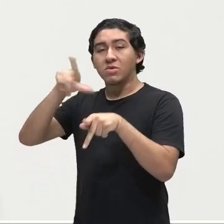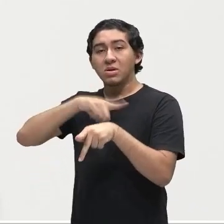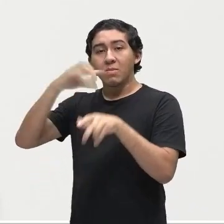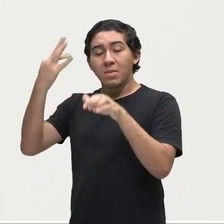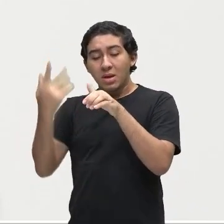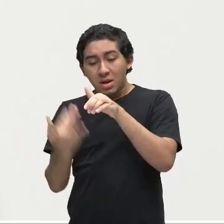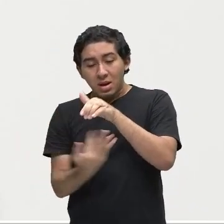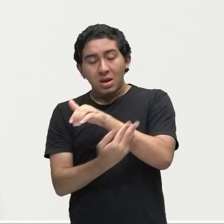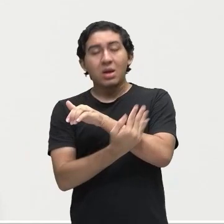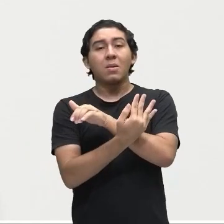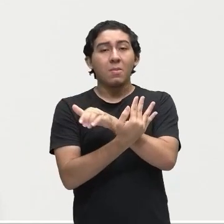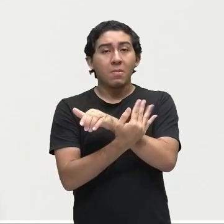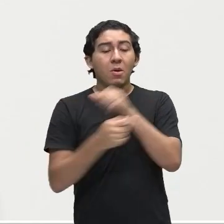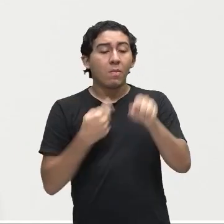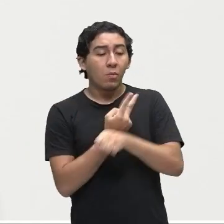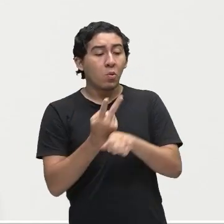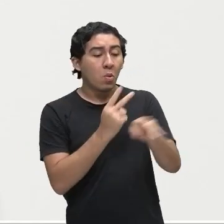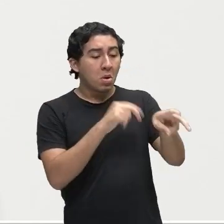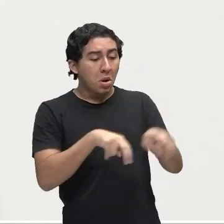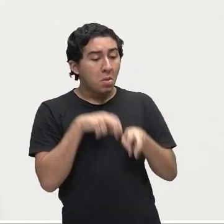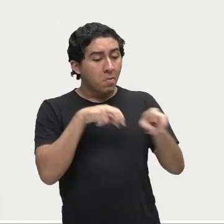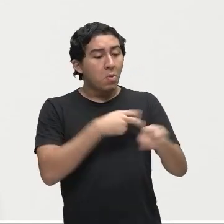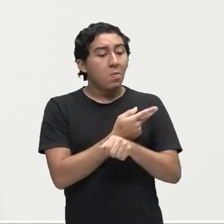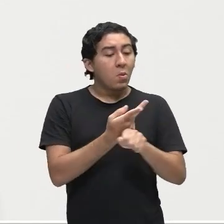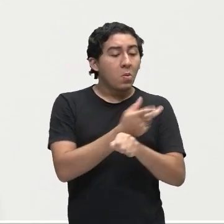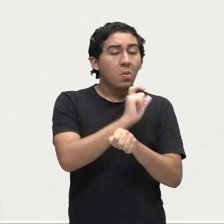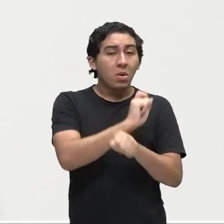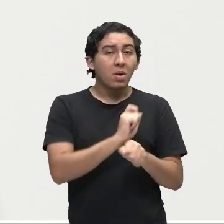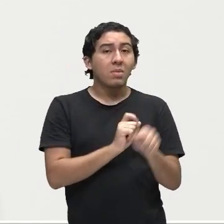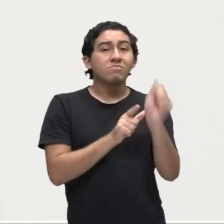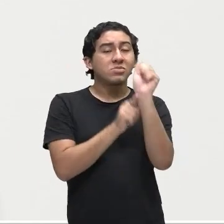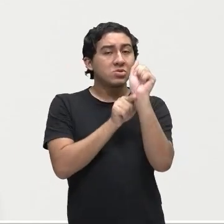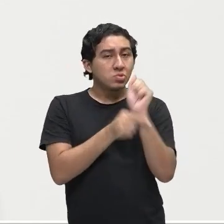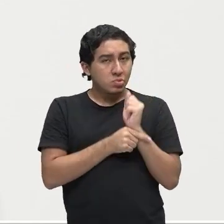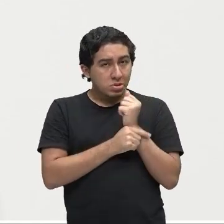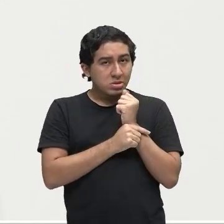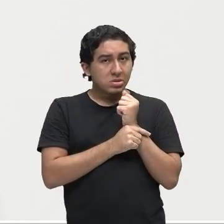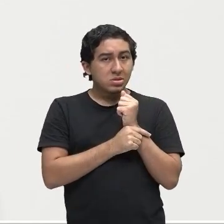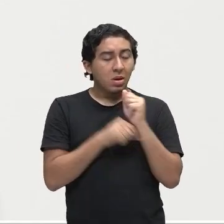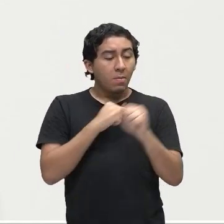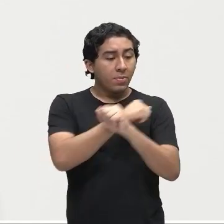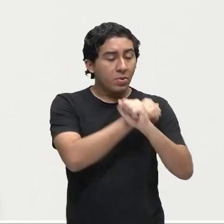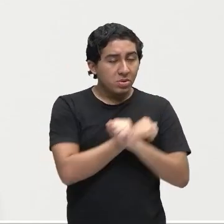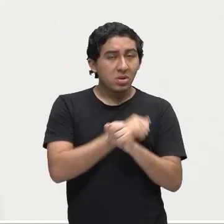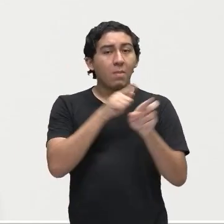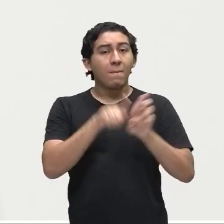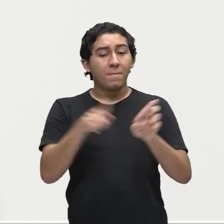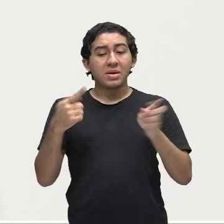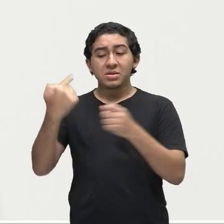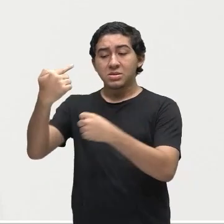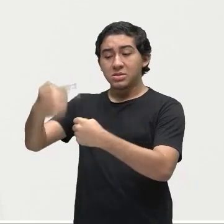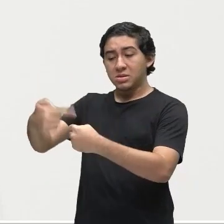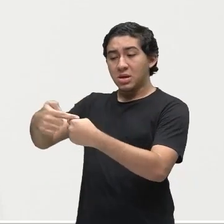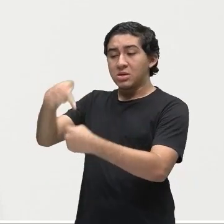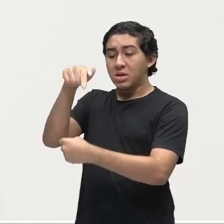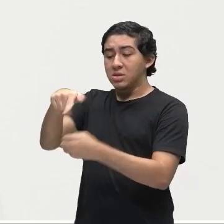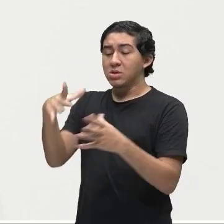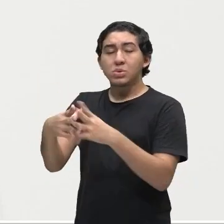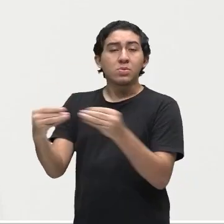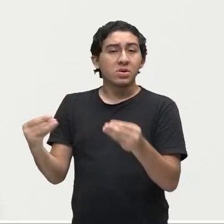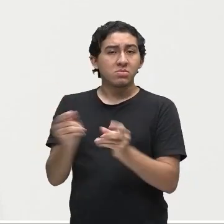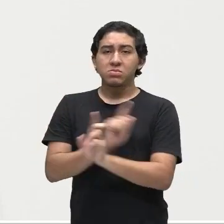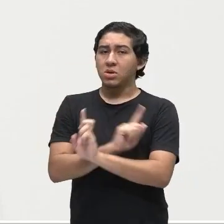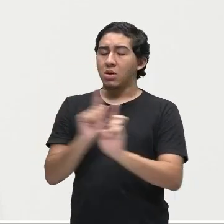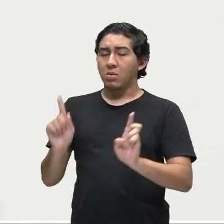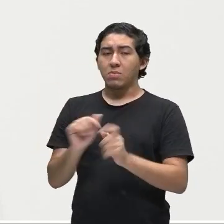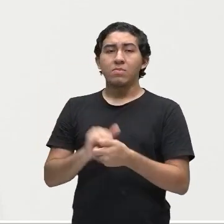o campo, buscando proteção dentro dos feudos, mas as cidades não iriam desaparecer,